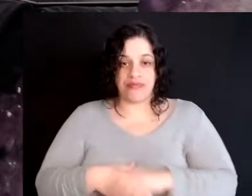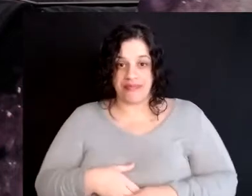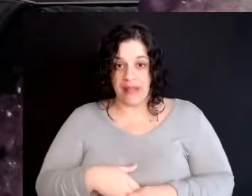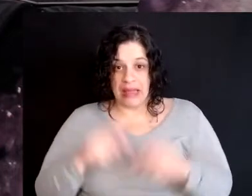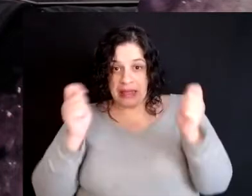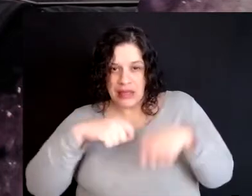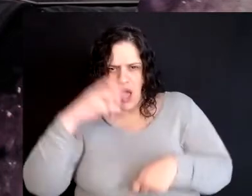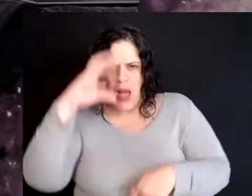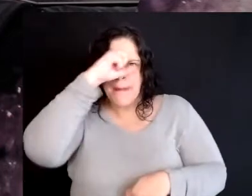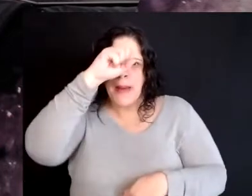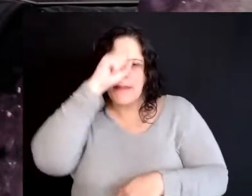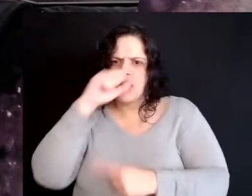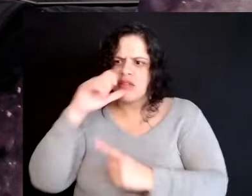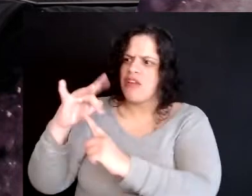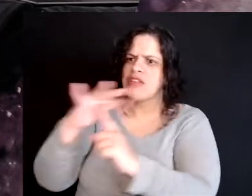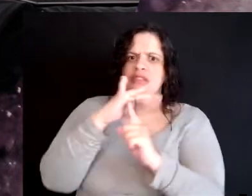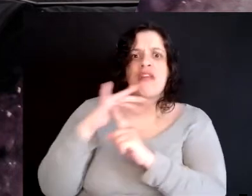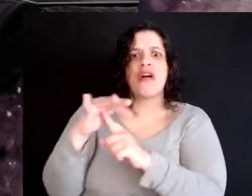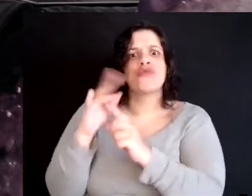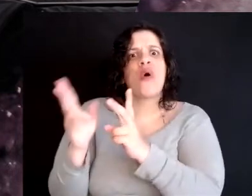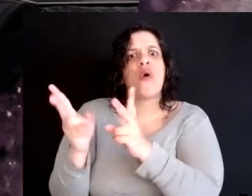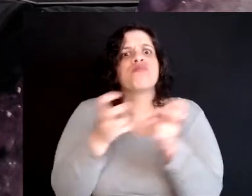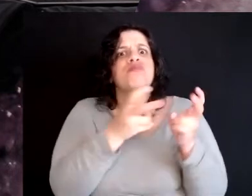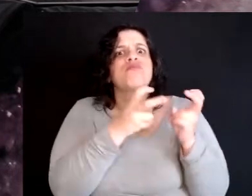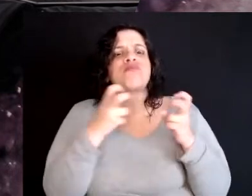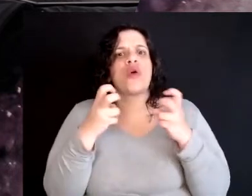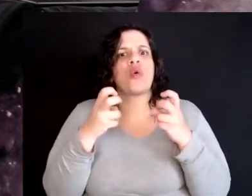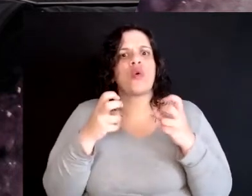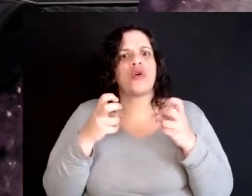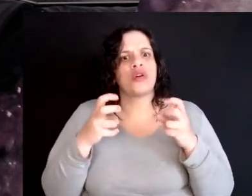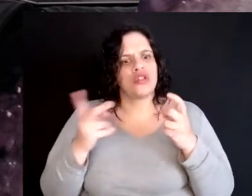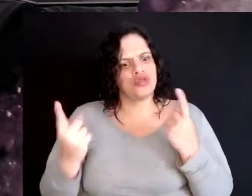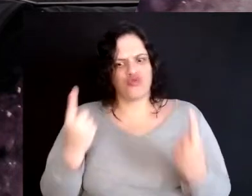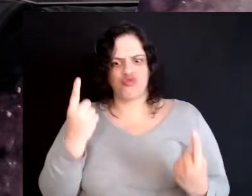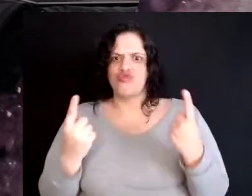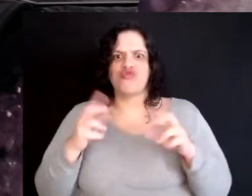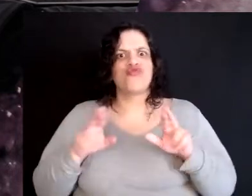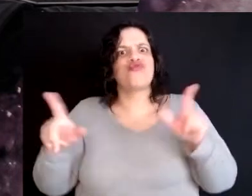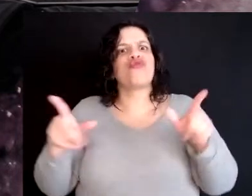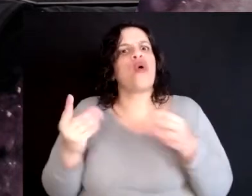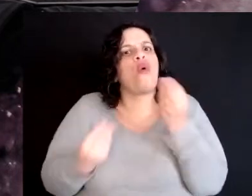Vamos aprender um pouco mais como a natureza lida com essas forças?